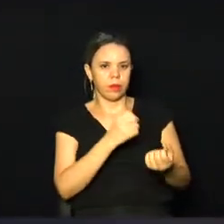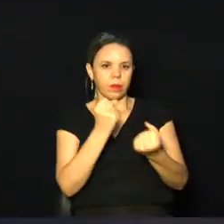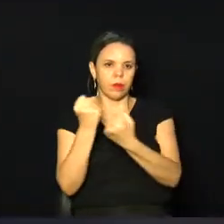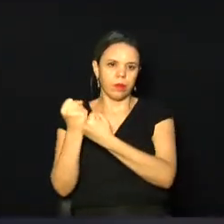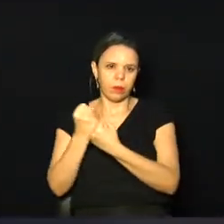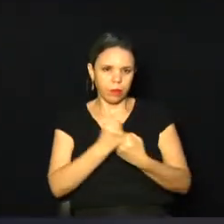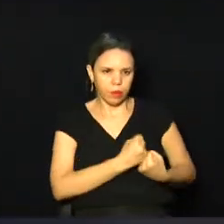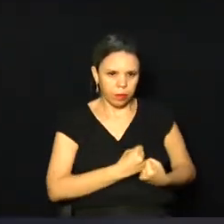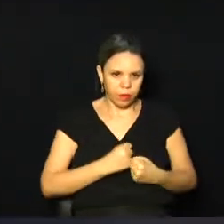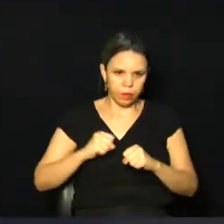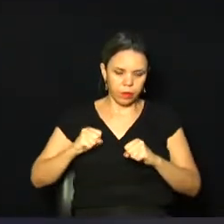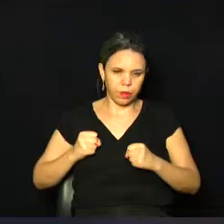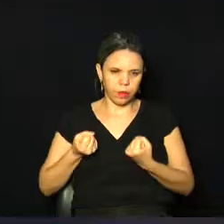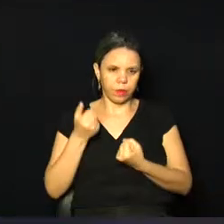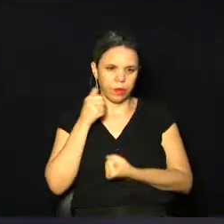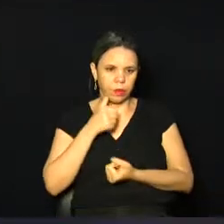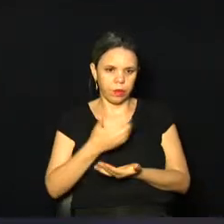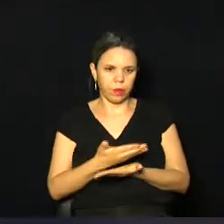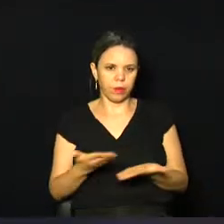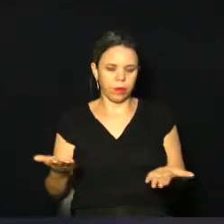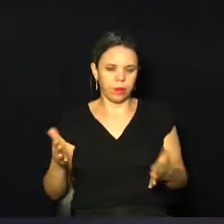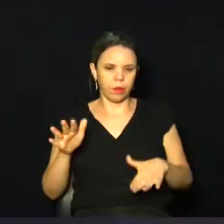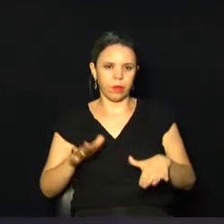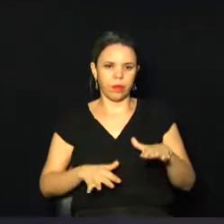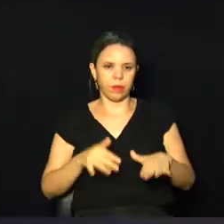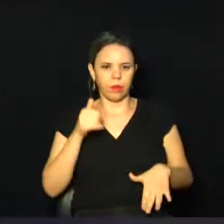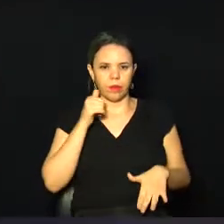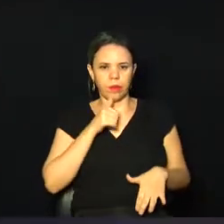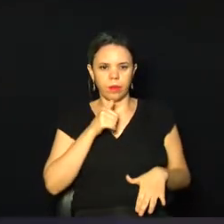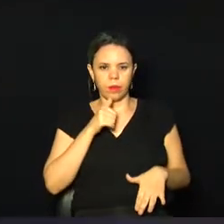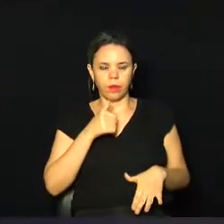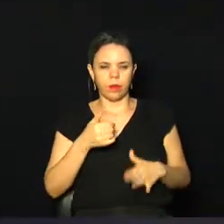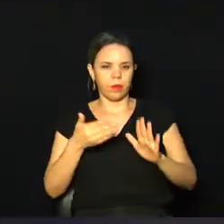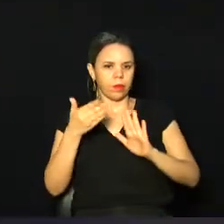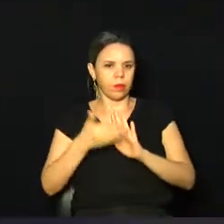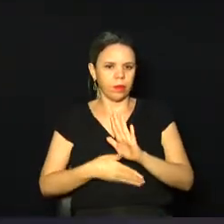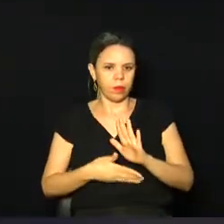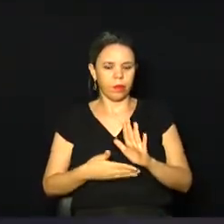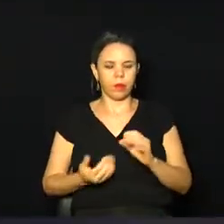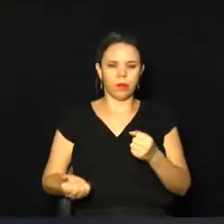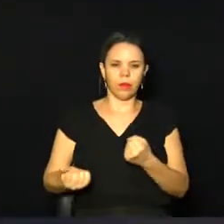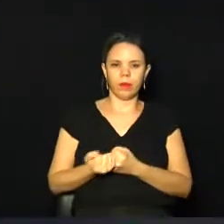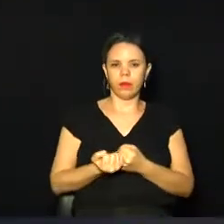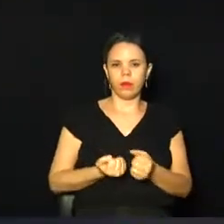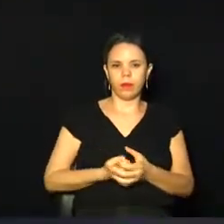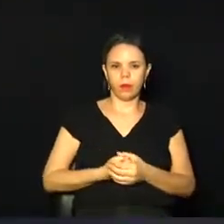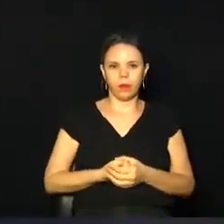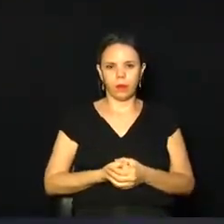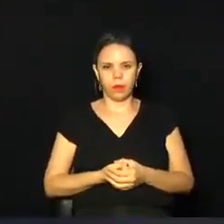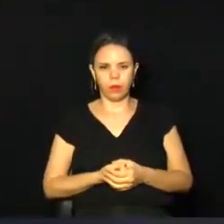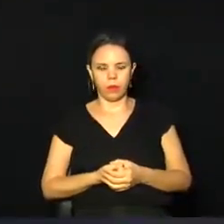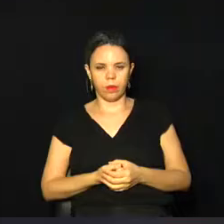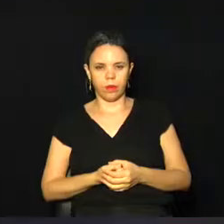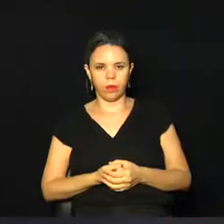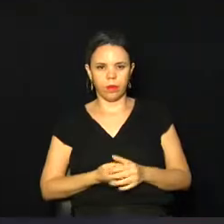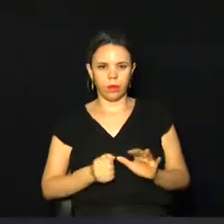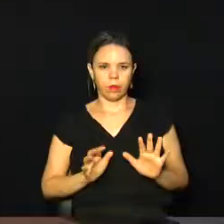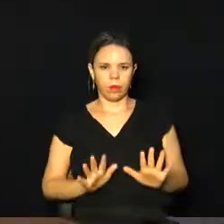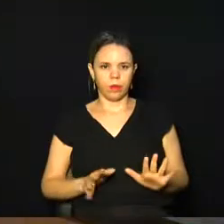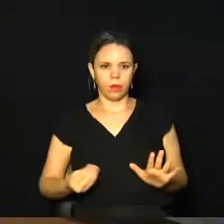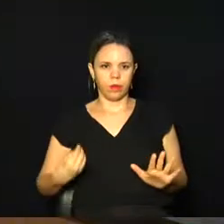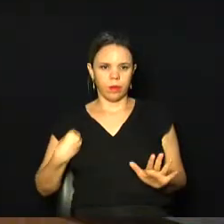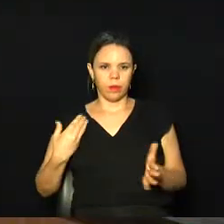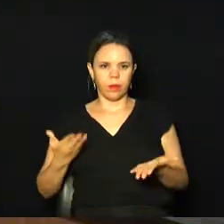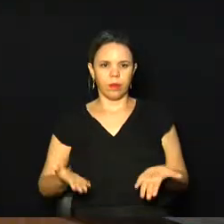acolhimento para fortalecer essa mulher, porque muitas vezes ela deixa de identificar a sua rede de apoio e acolhimento. Mas estamos aqui